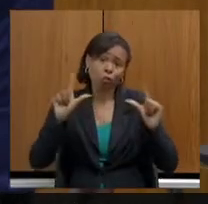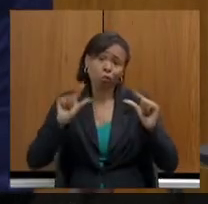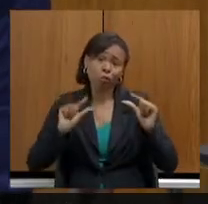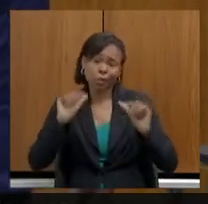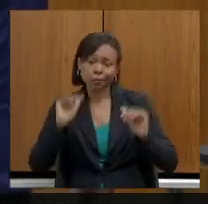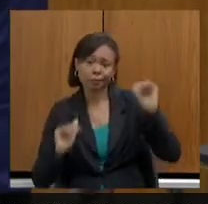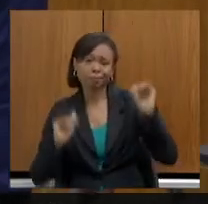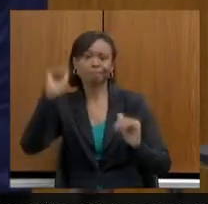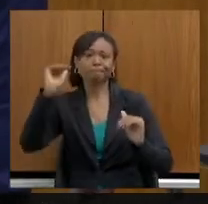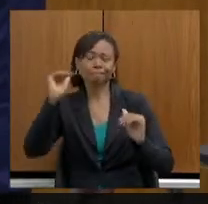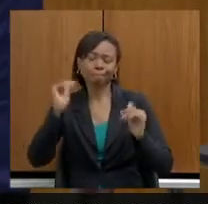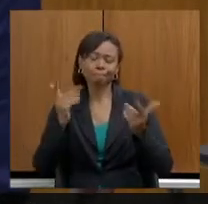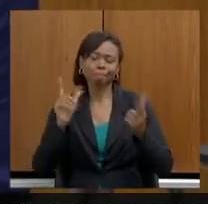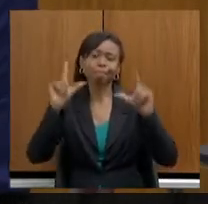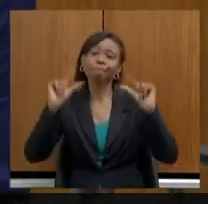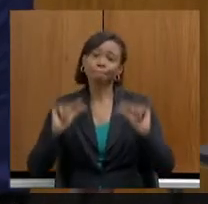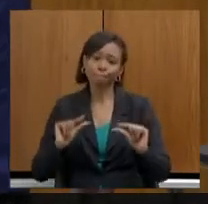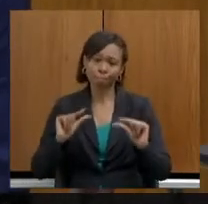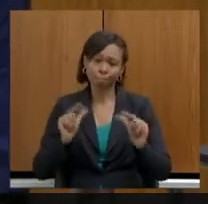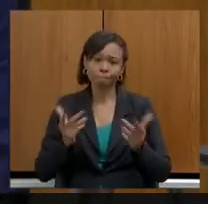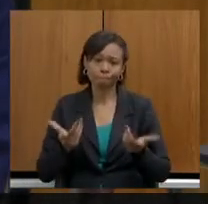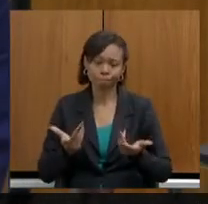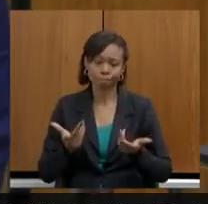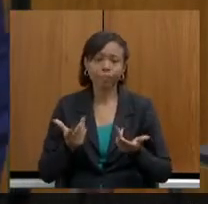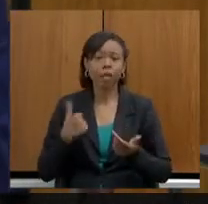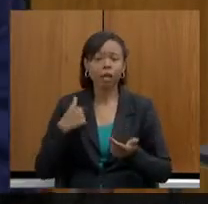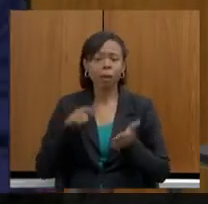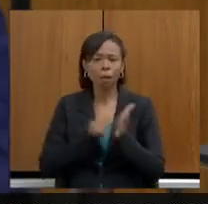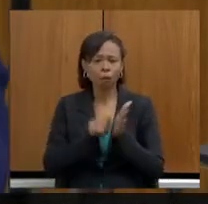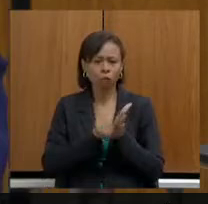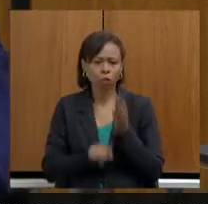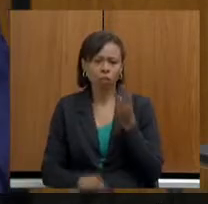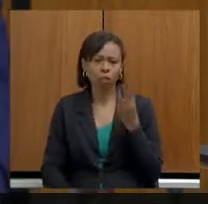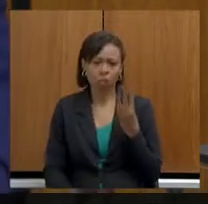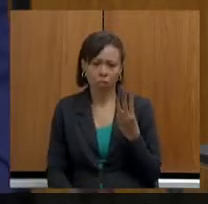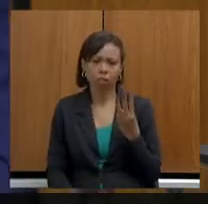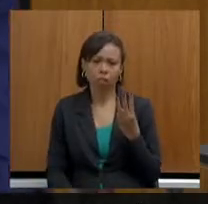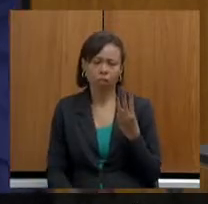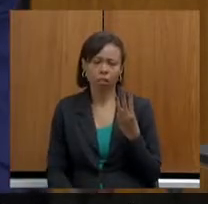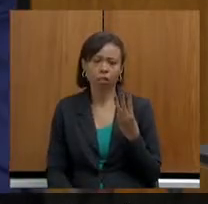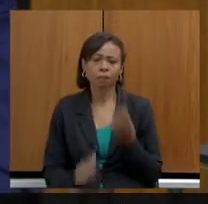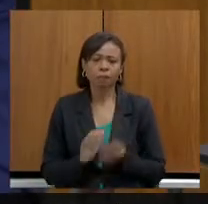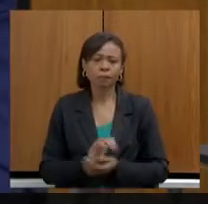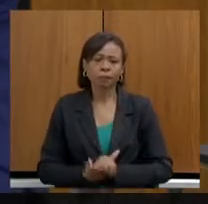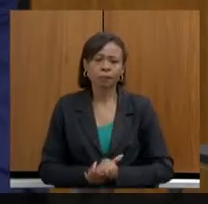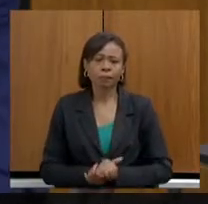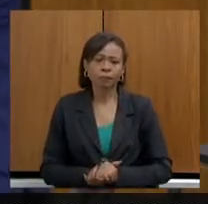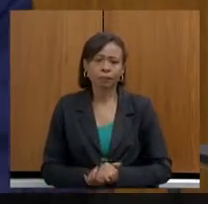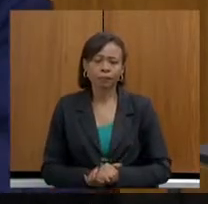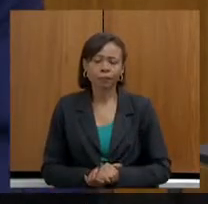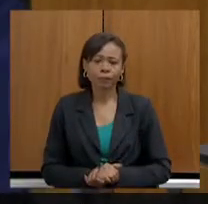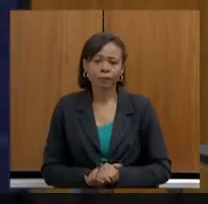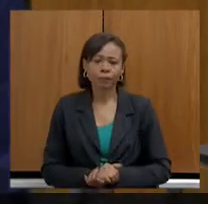lacuna eu faço essa pergunta essas perguntas na verdade três perguntas o e